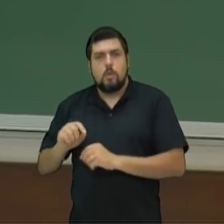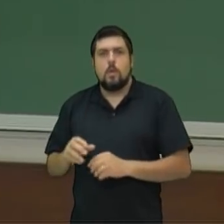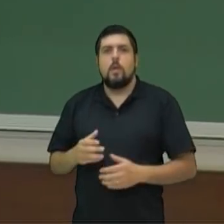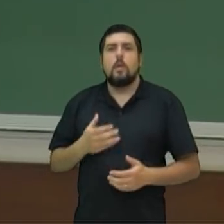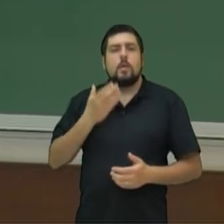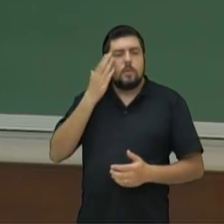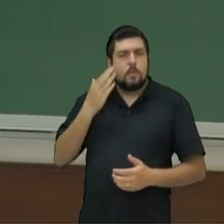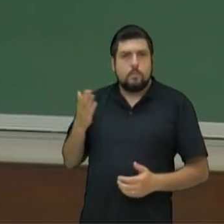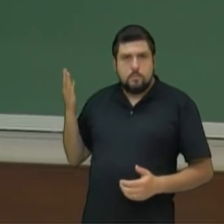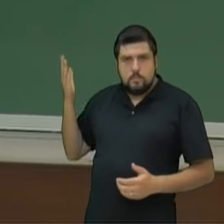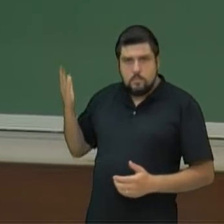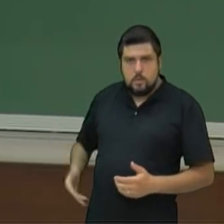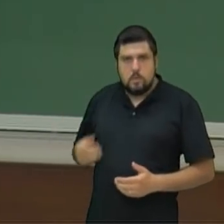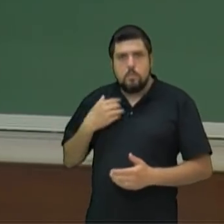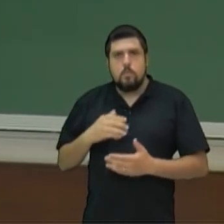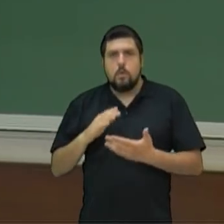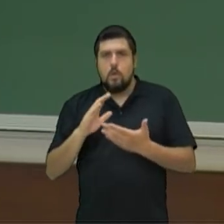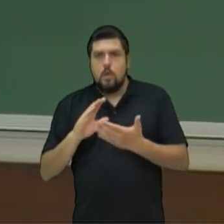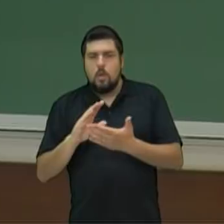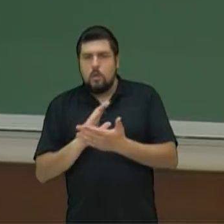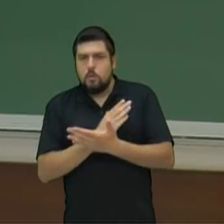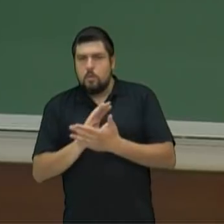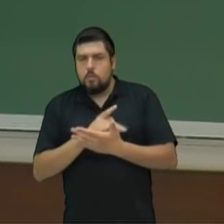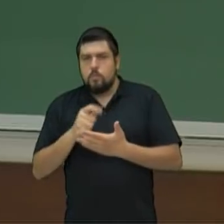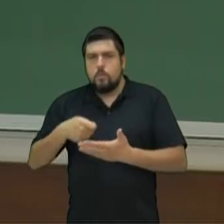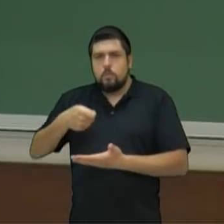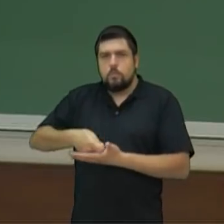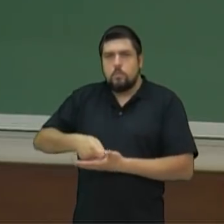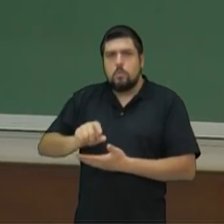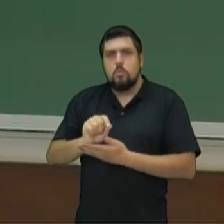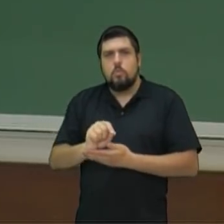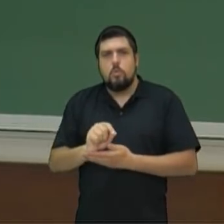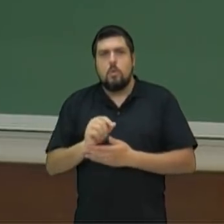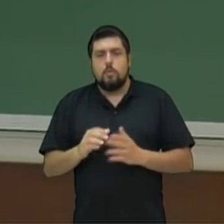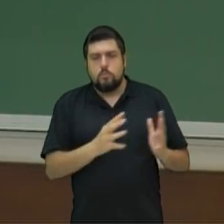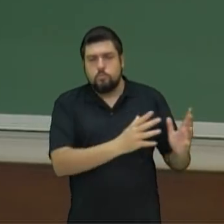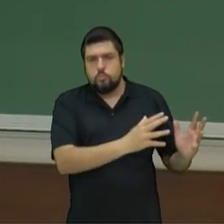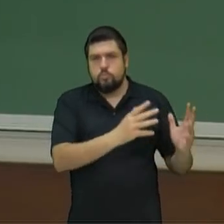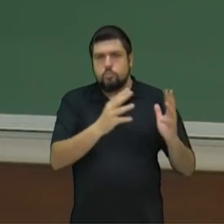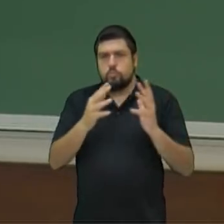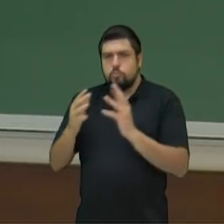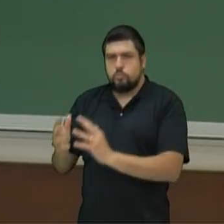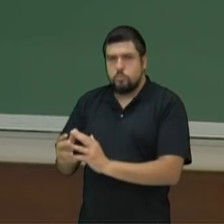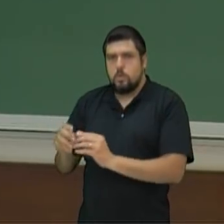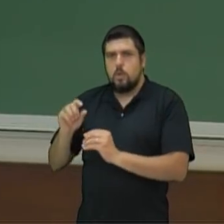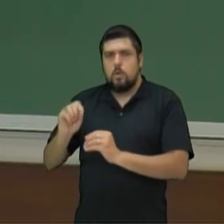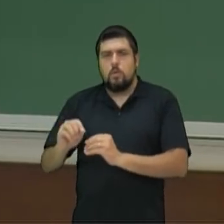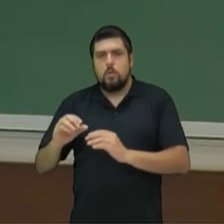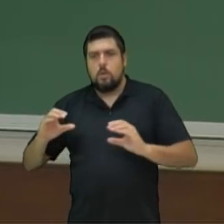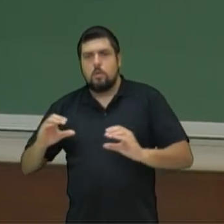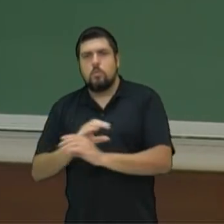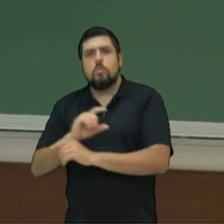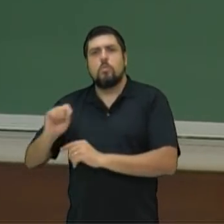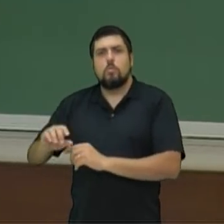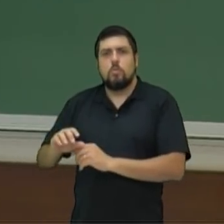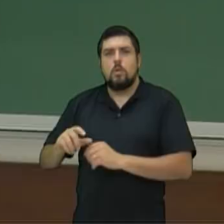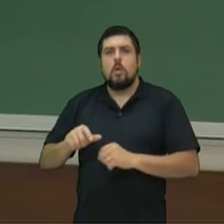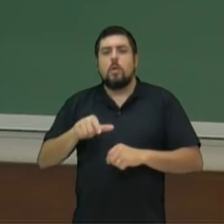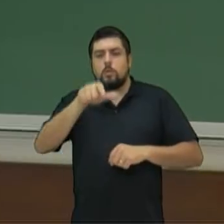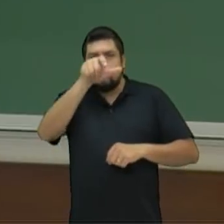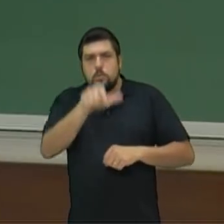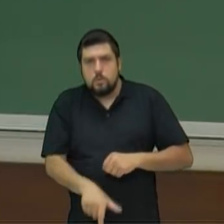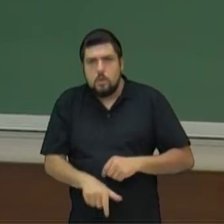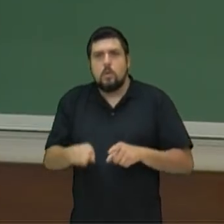usado com alguns certames exigem que você coloque na conclusão a solução para a problemática, o agente, a ação,